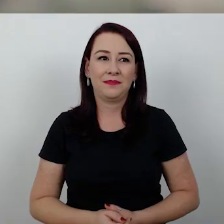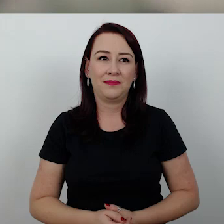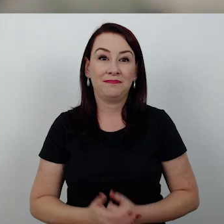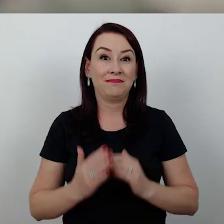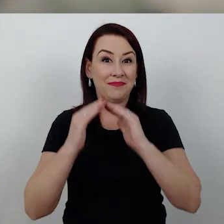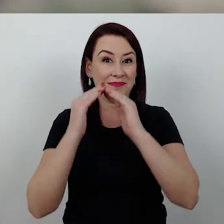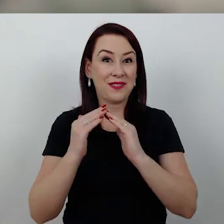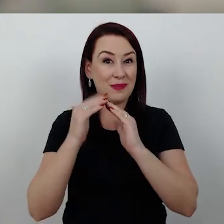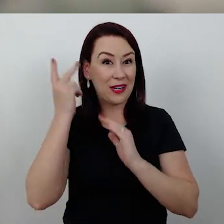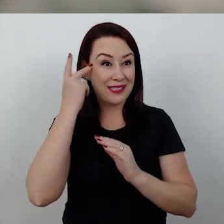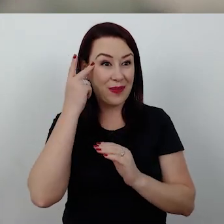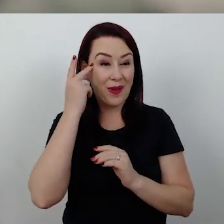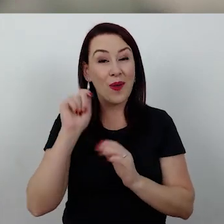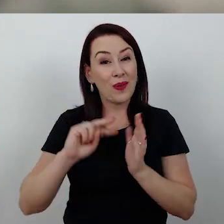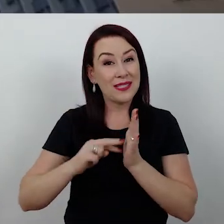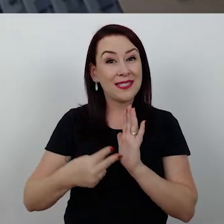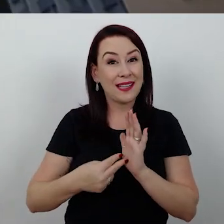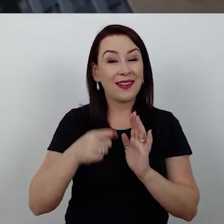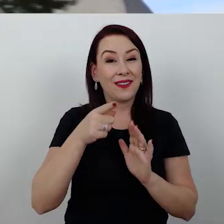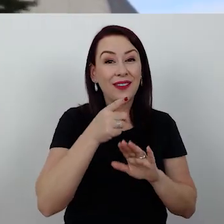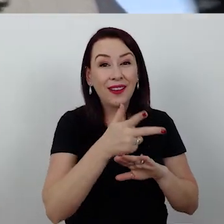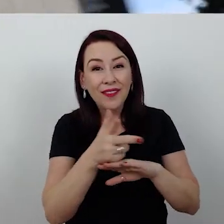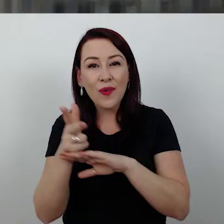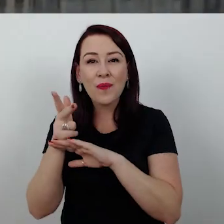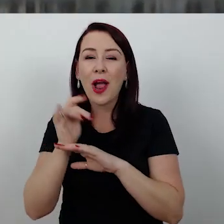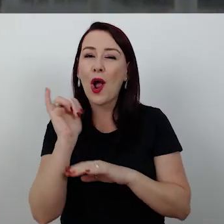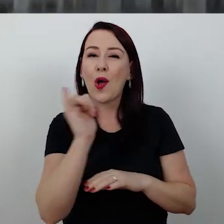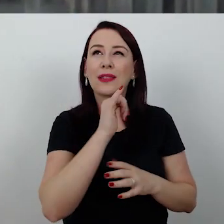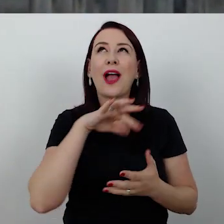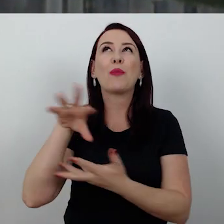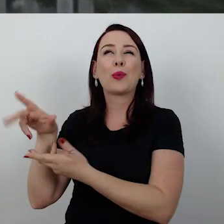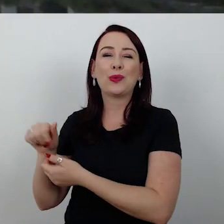Filmar em São Paulo é contar São Paulo para o mundo.